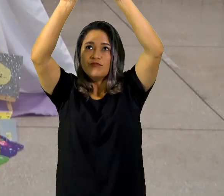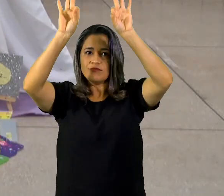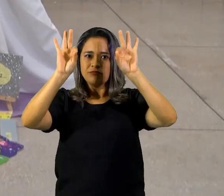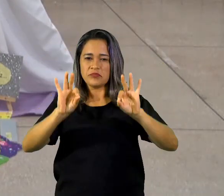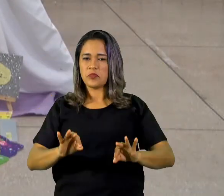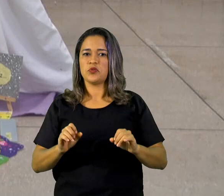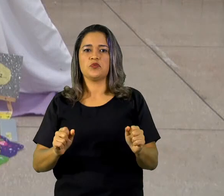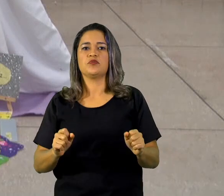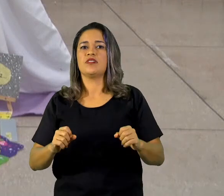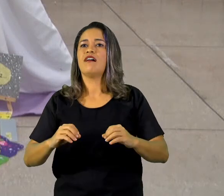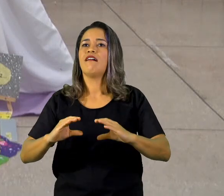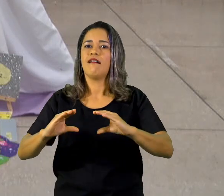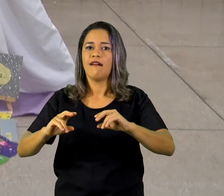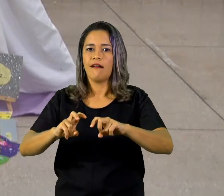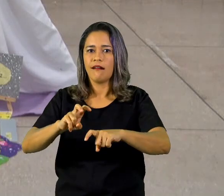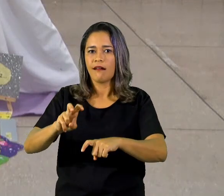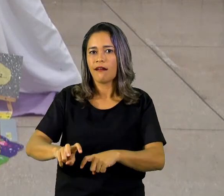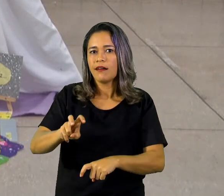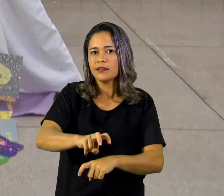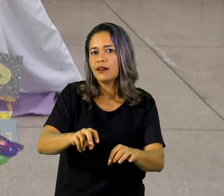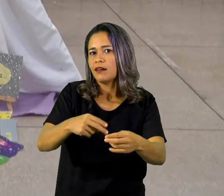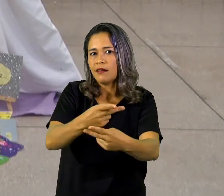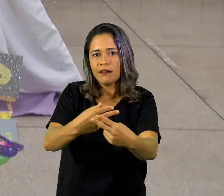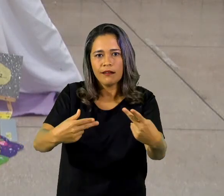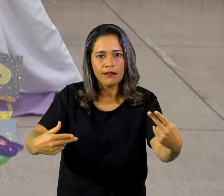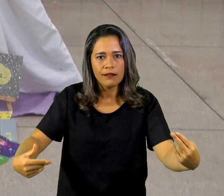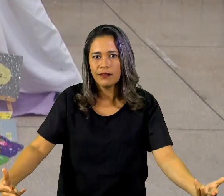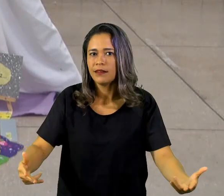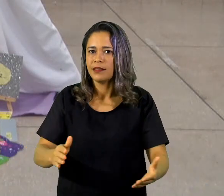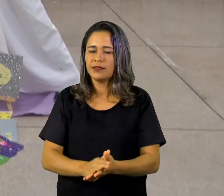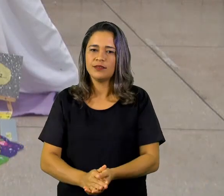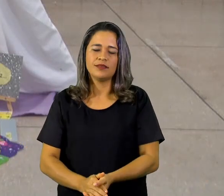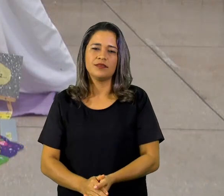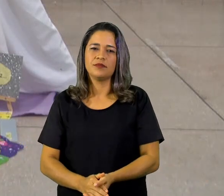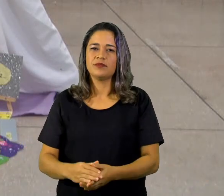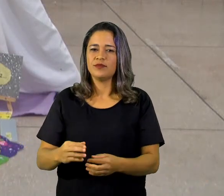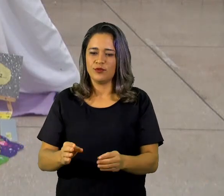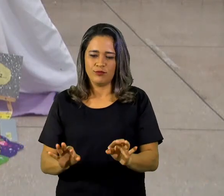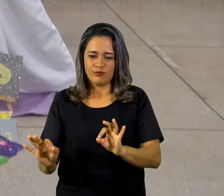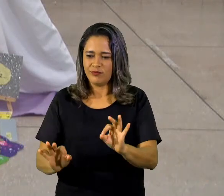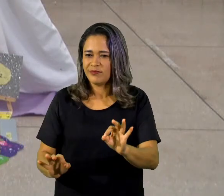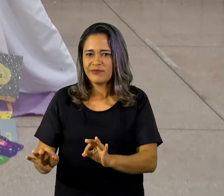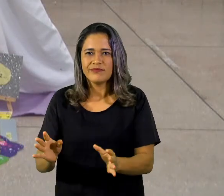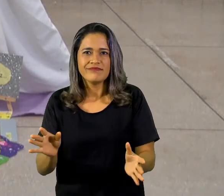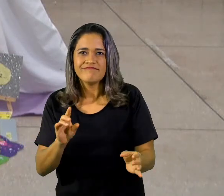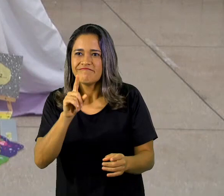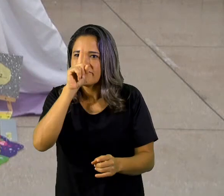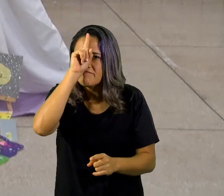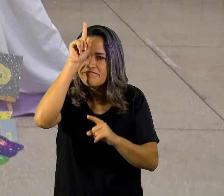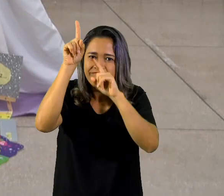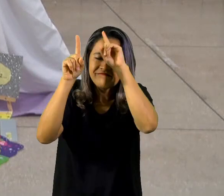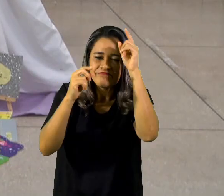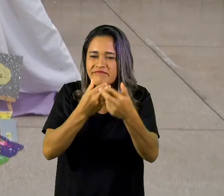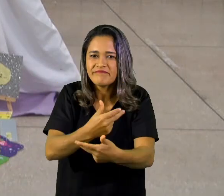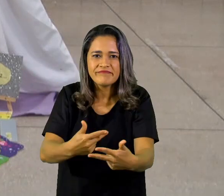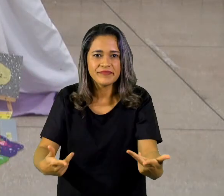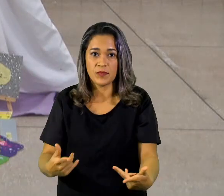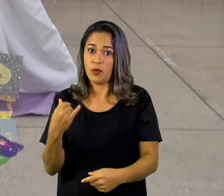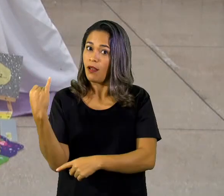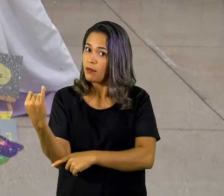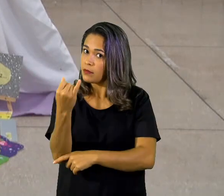em casa e criar toda uma magia em volta desse momento. O importante é